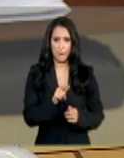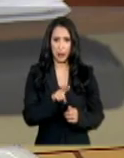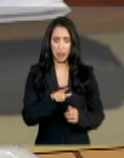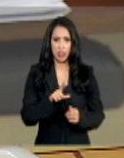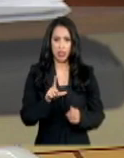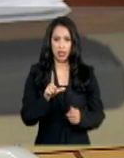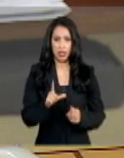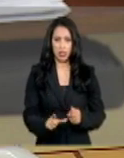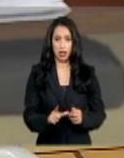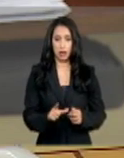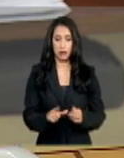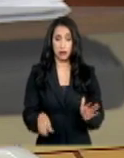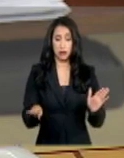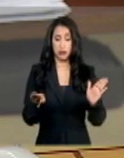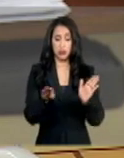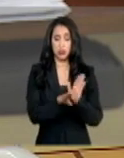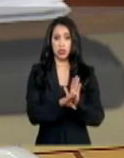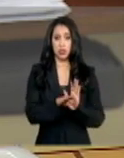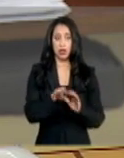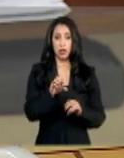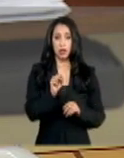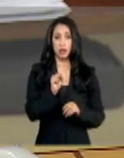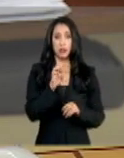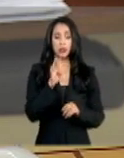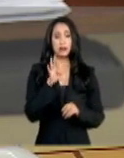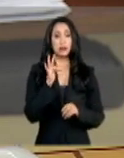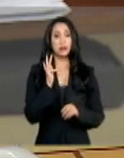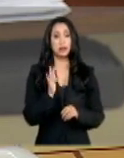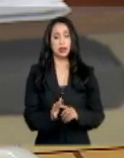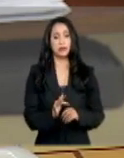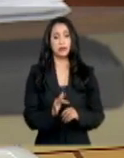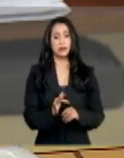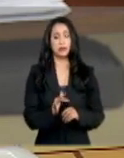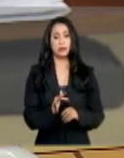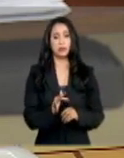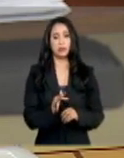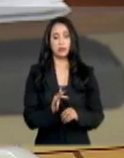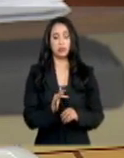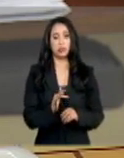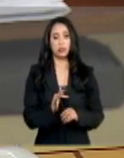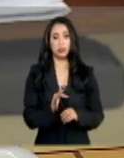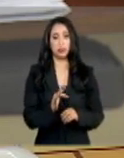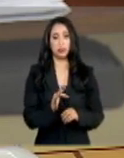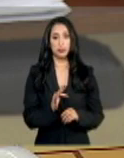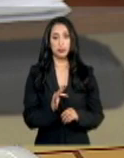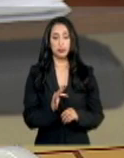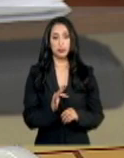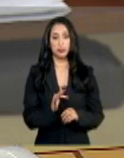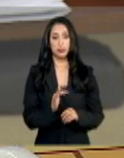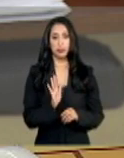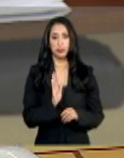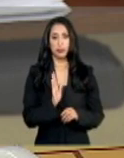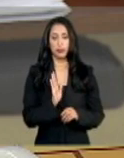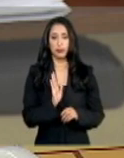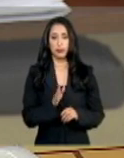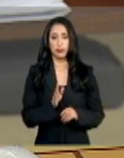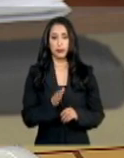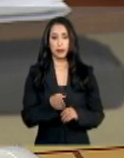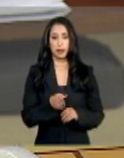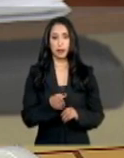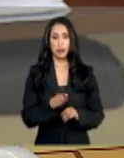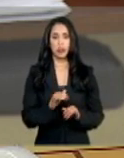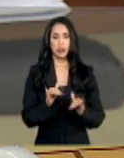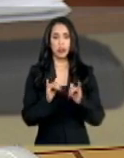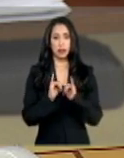o supremo mediante a interposição e já fez de início que